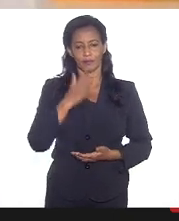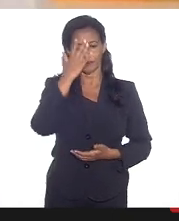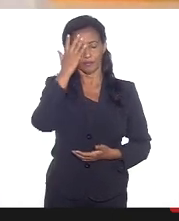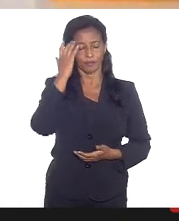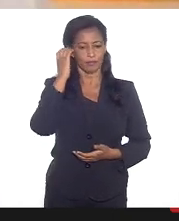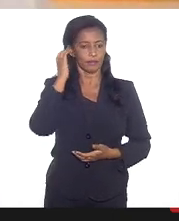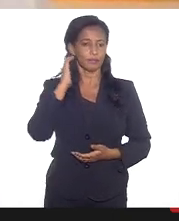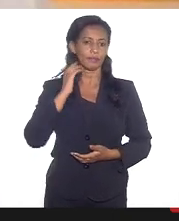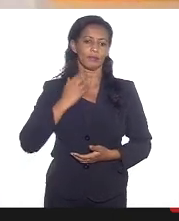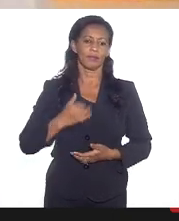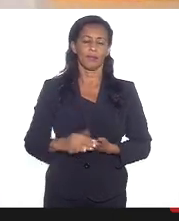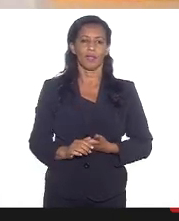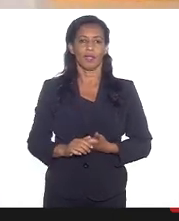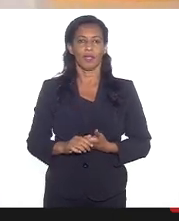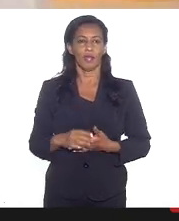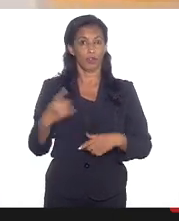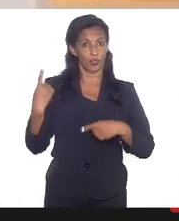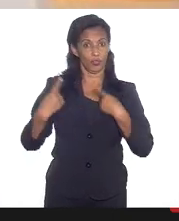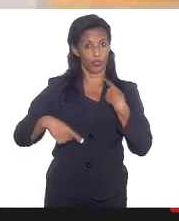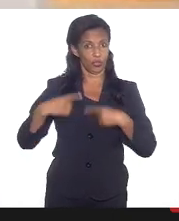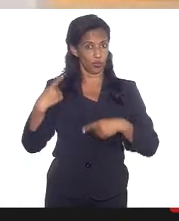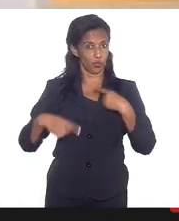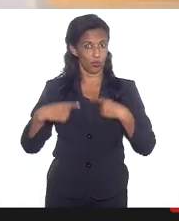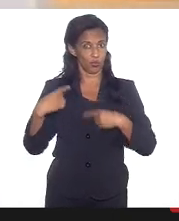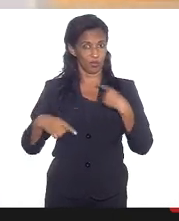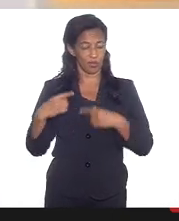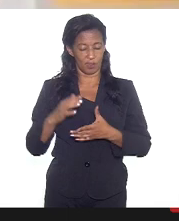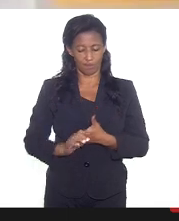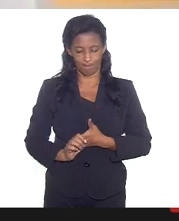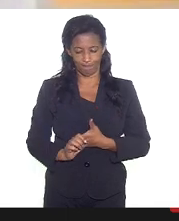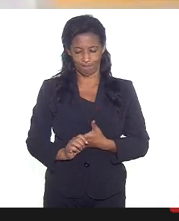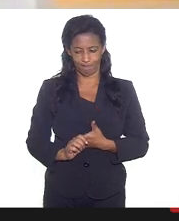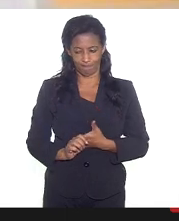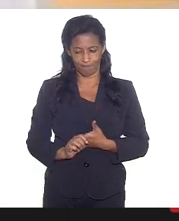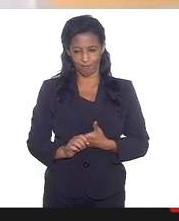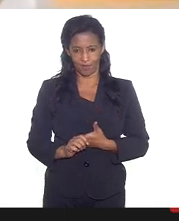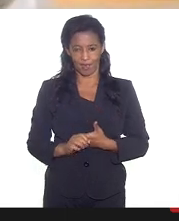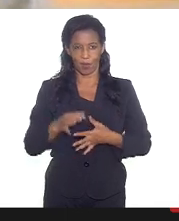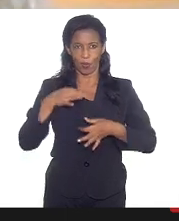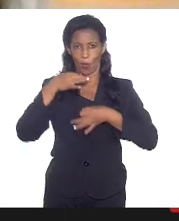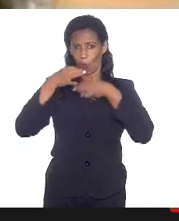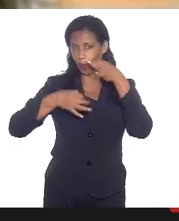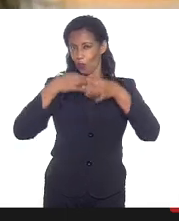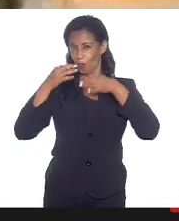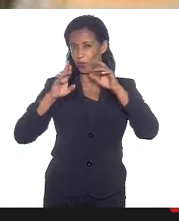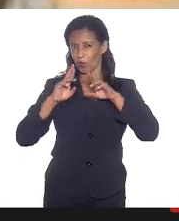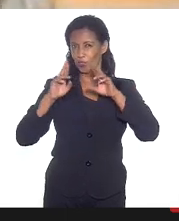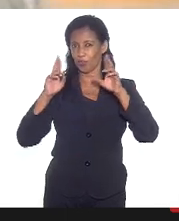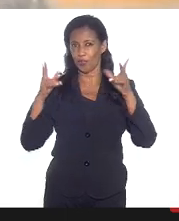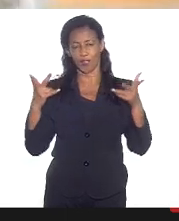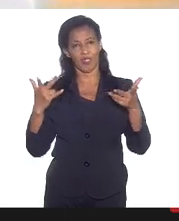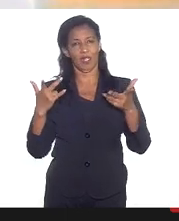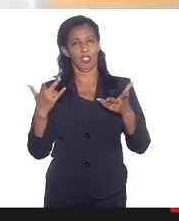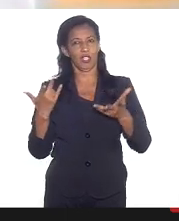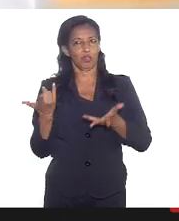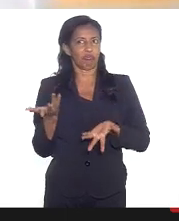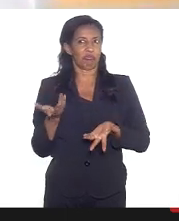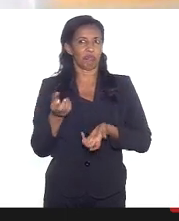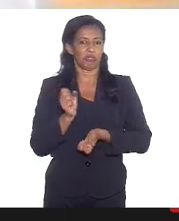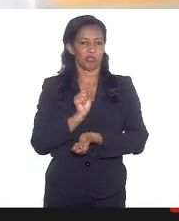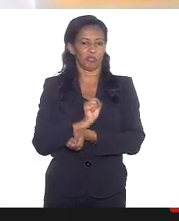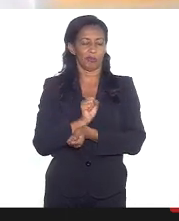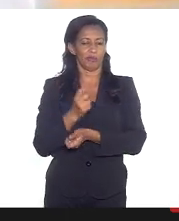As discussões, na verdade, andaram numa diversão diferente, né, do que a gente esperava.